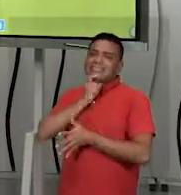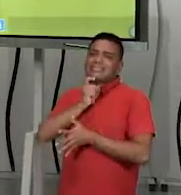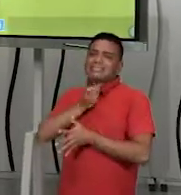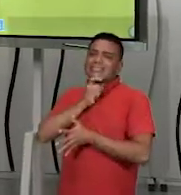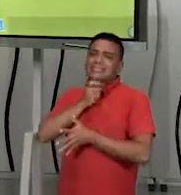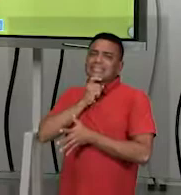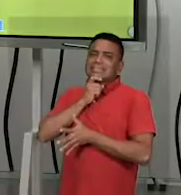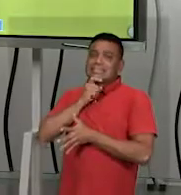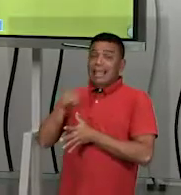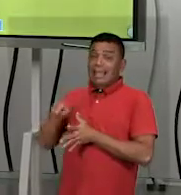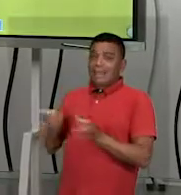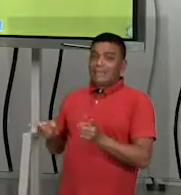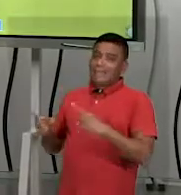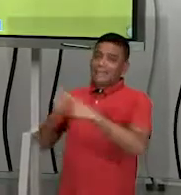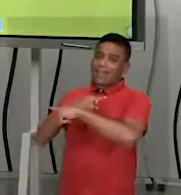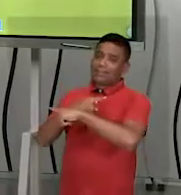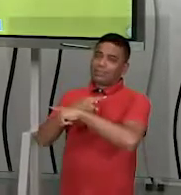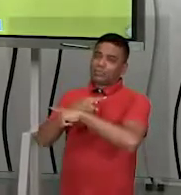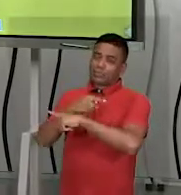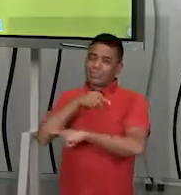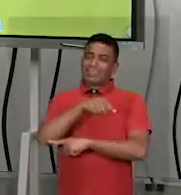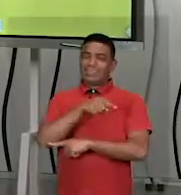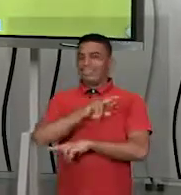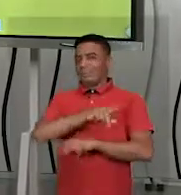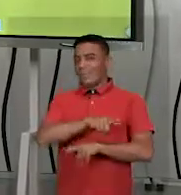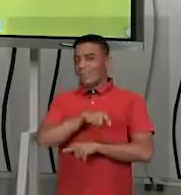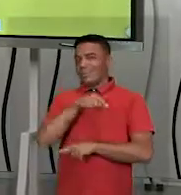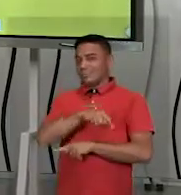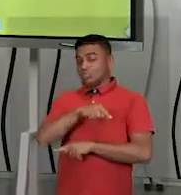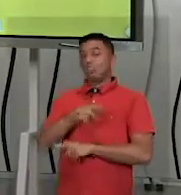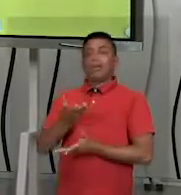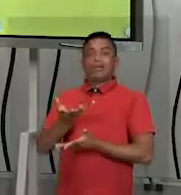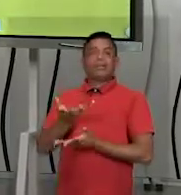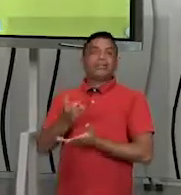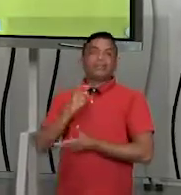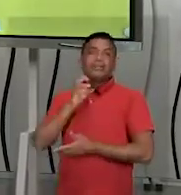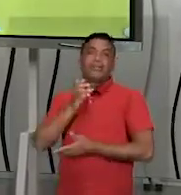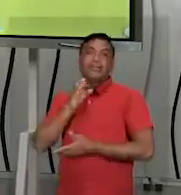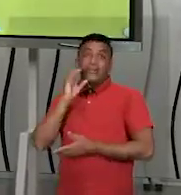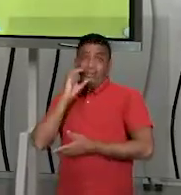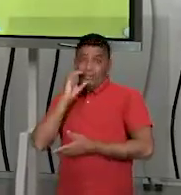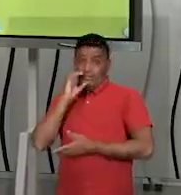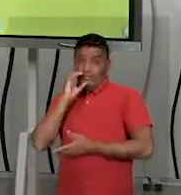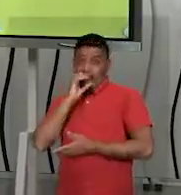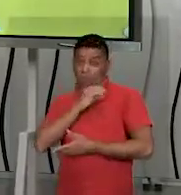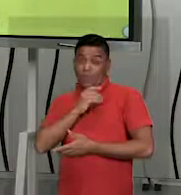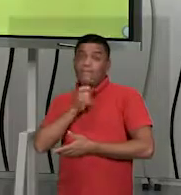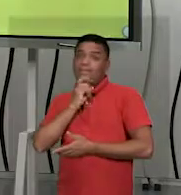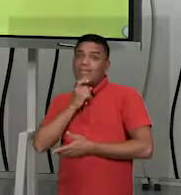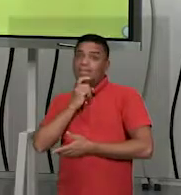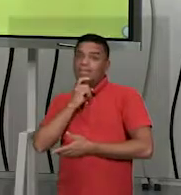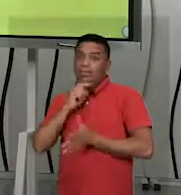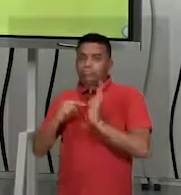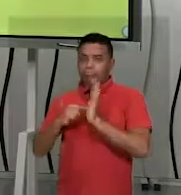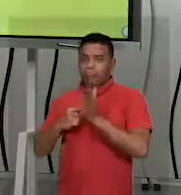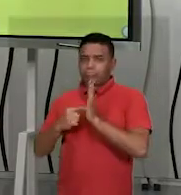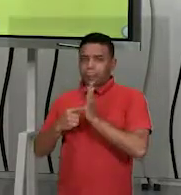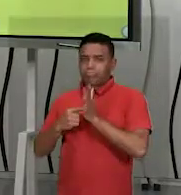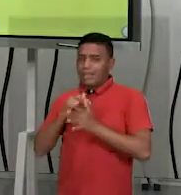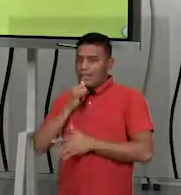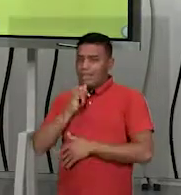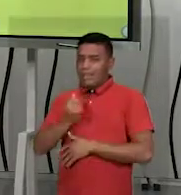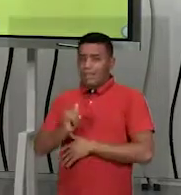o sentido inverso da máquina térmica, nós teremos o calor da fonte fria, que foi o calor que foi utilizado como energia